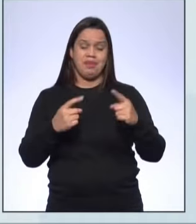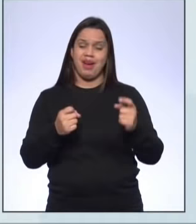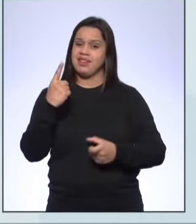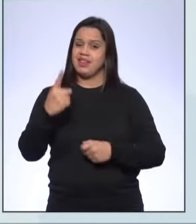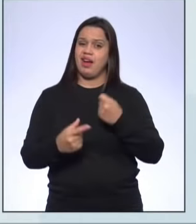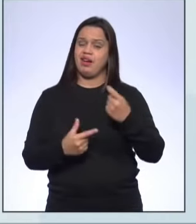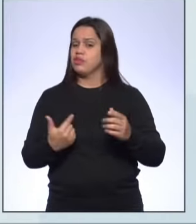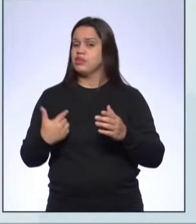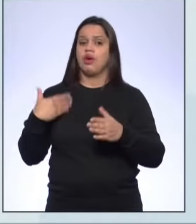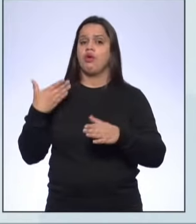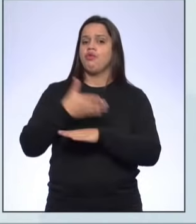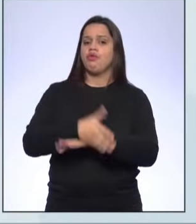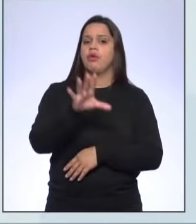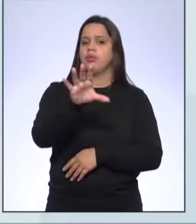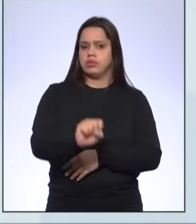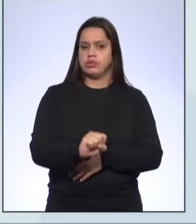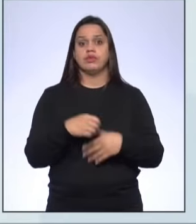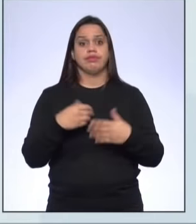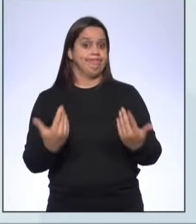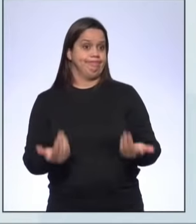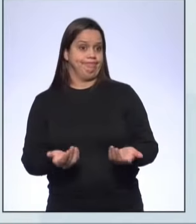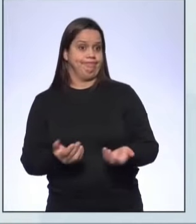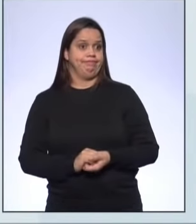alguns não vieram buscar